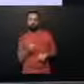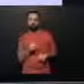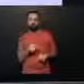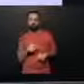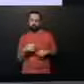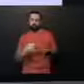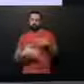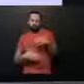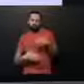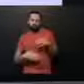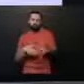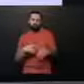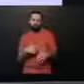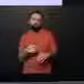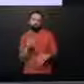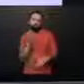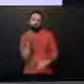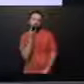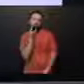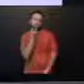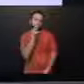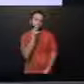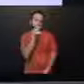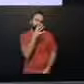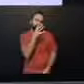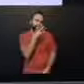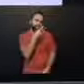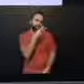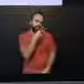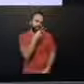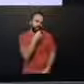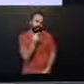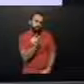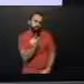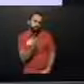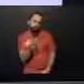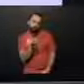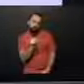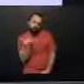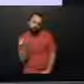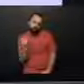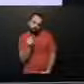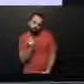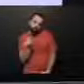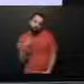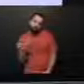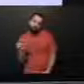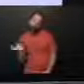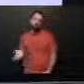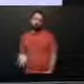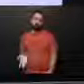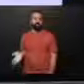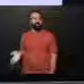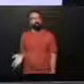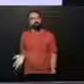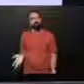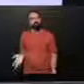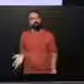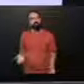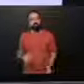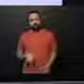dia contando até chegar nos 700 unidades mais 9. Dá certo? Dá certo, mas como